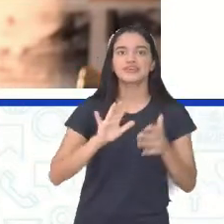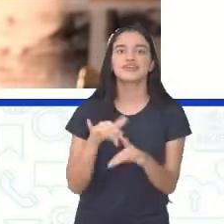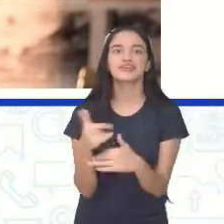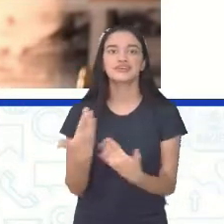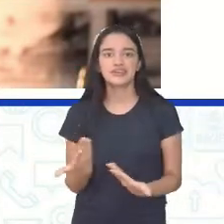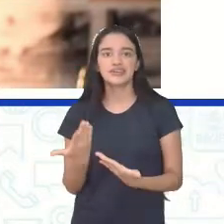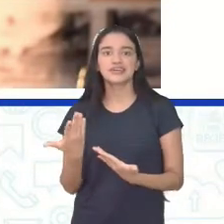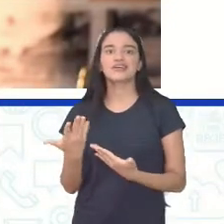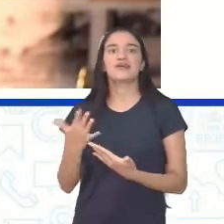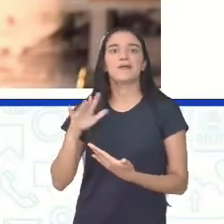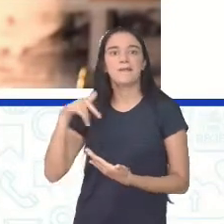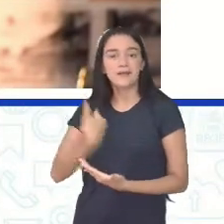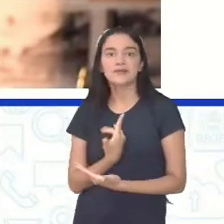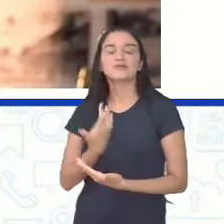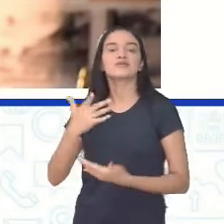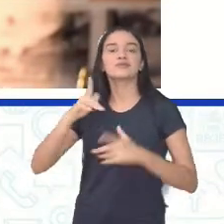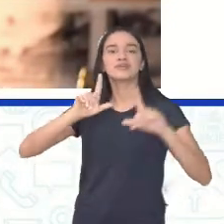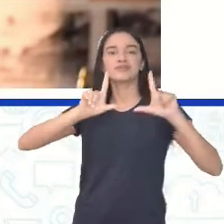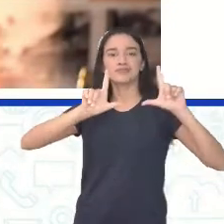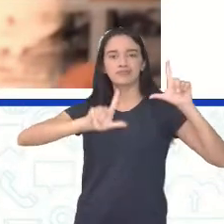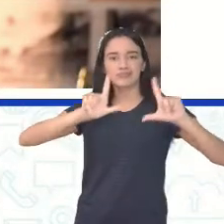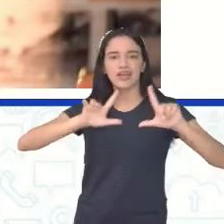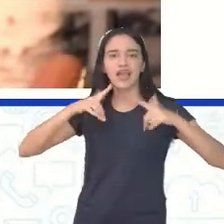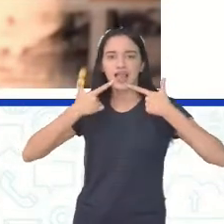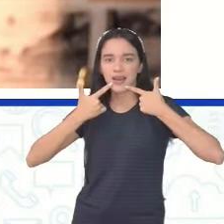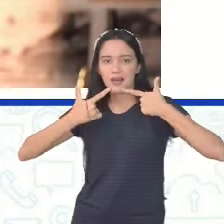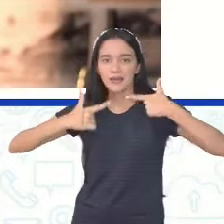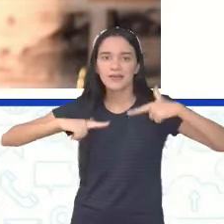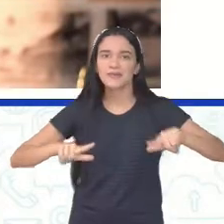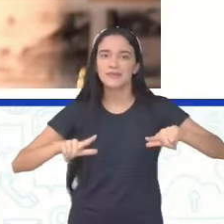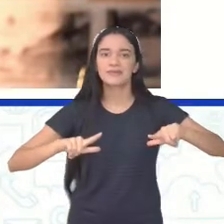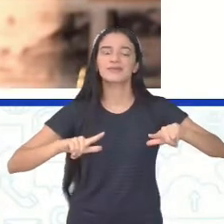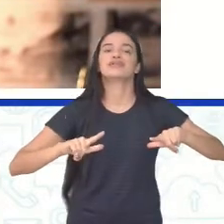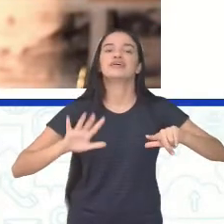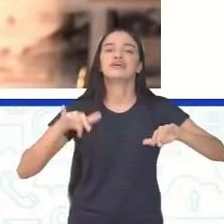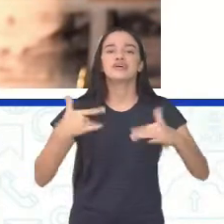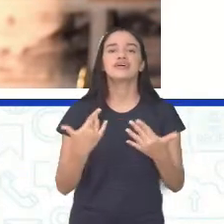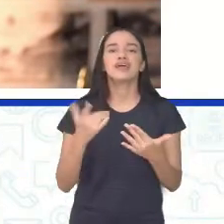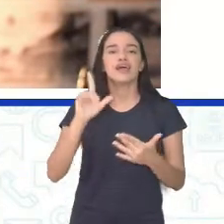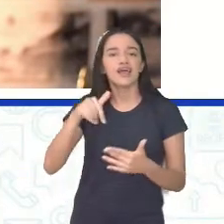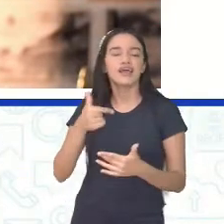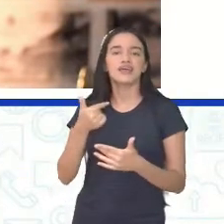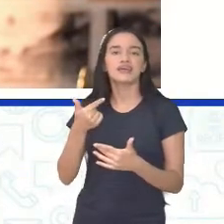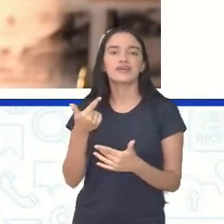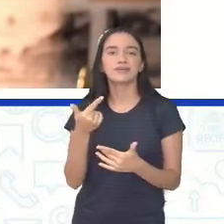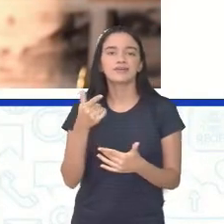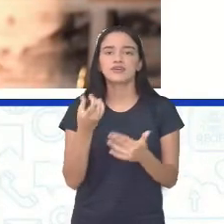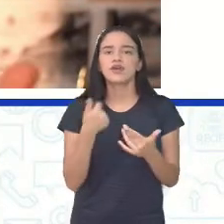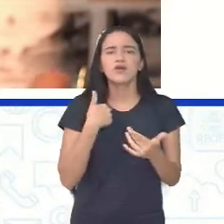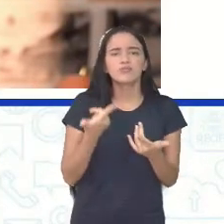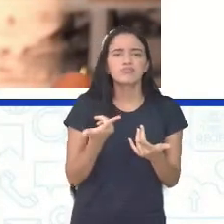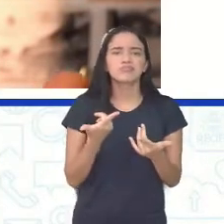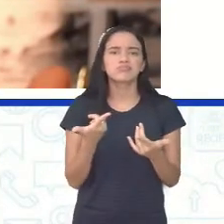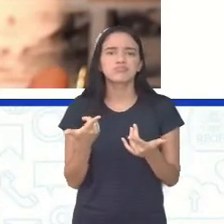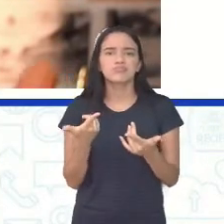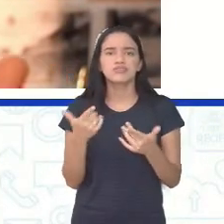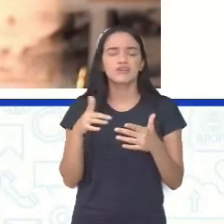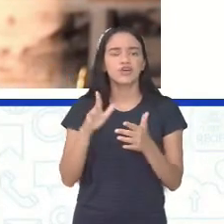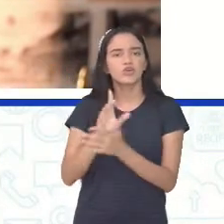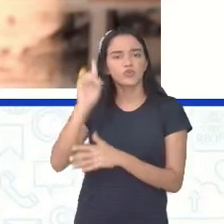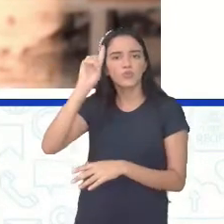Tarsila se sentia e tinha certeza de que era uma mulher bela. E ela quis mostrar isso ao Essa mundo. beleza. Eu